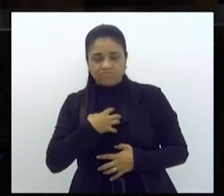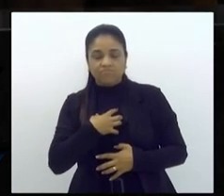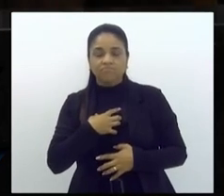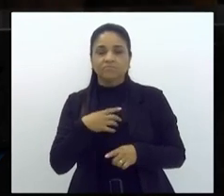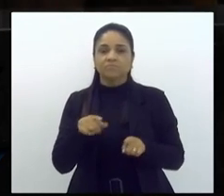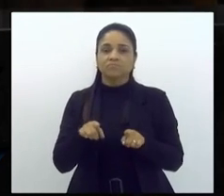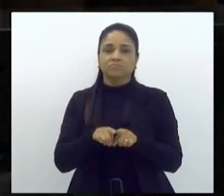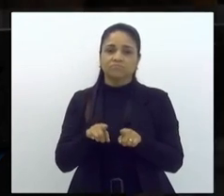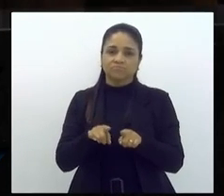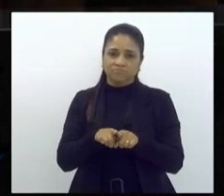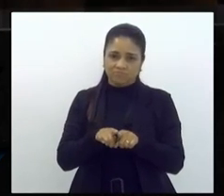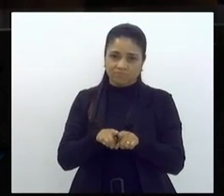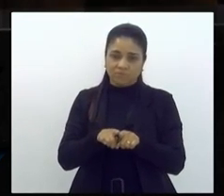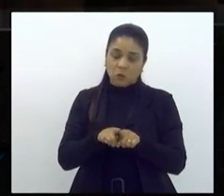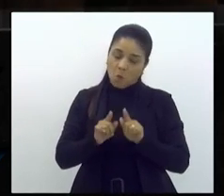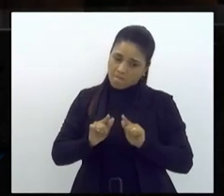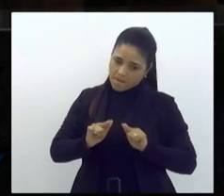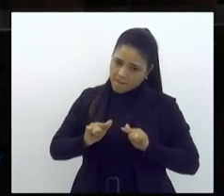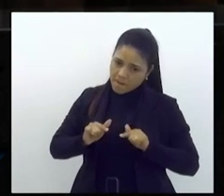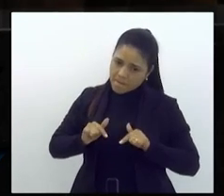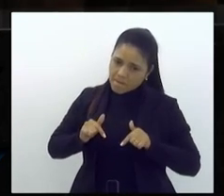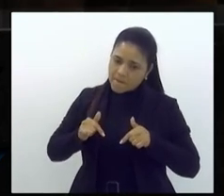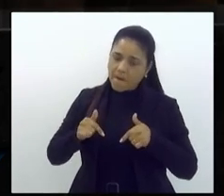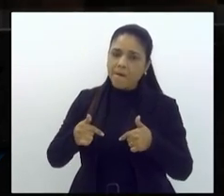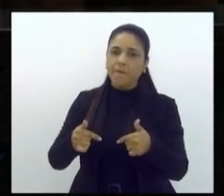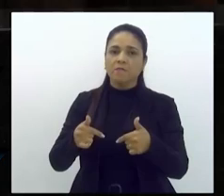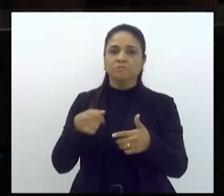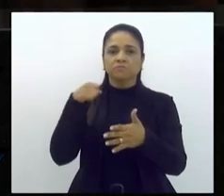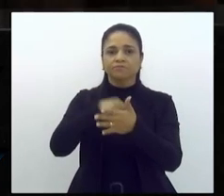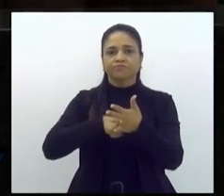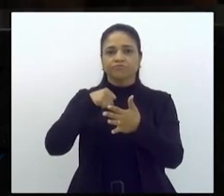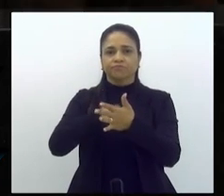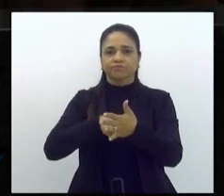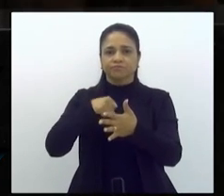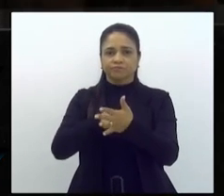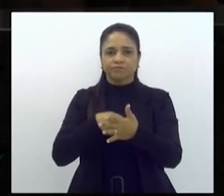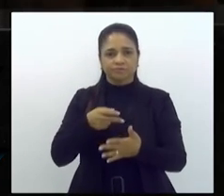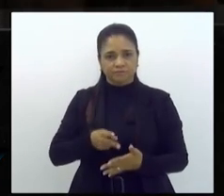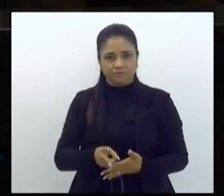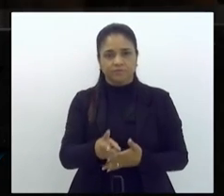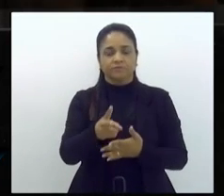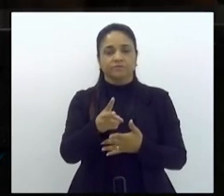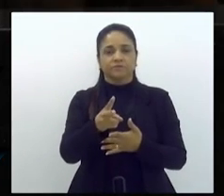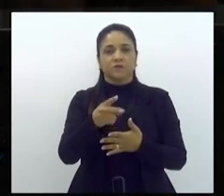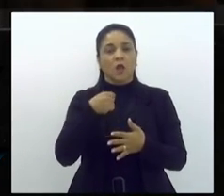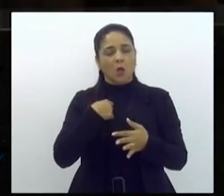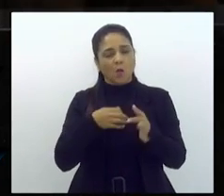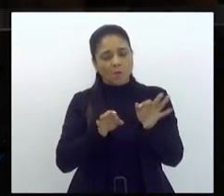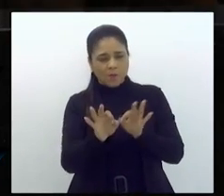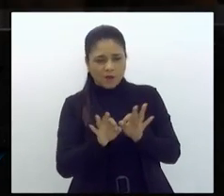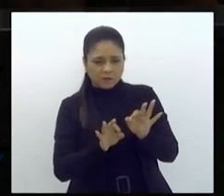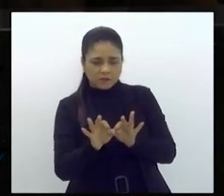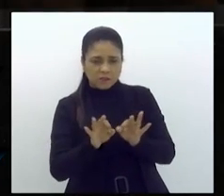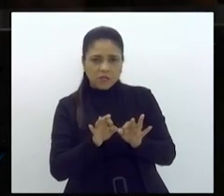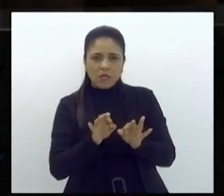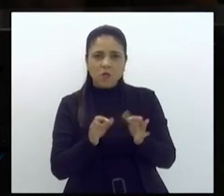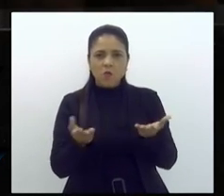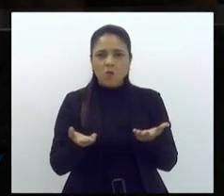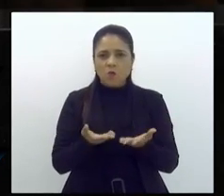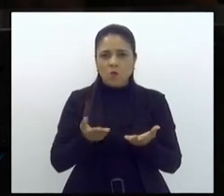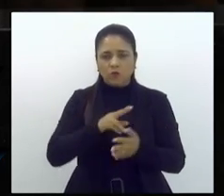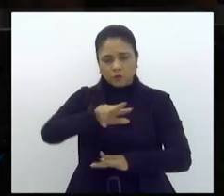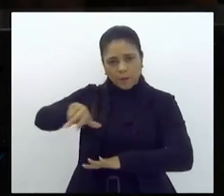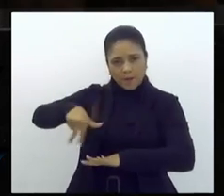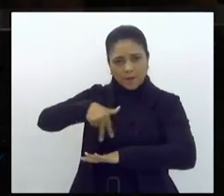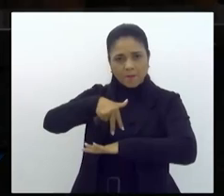também com muita disposição para seguir a minha luta eu tinha planejado vir aqui hoje falar